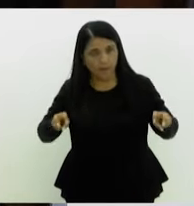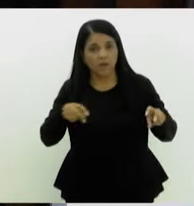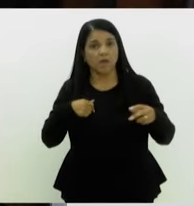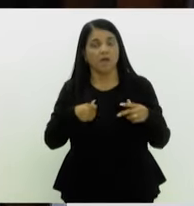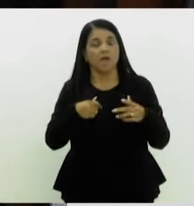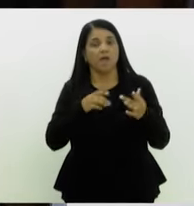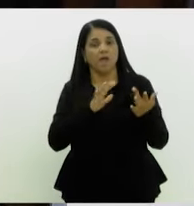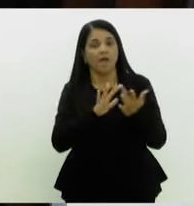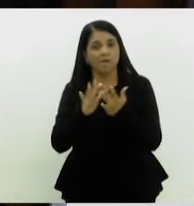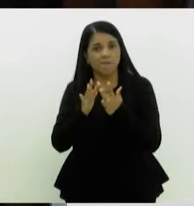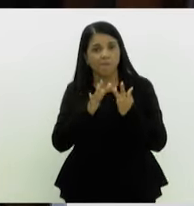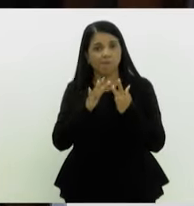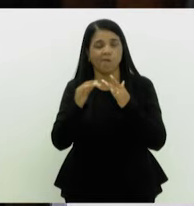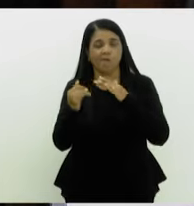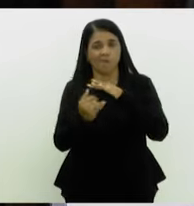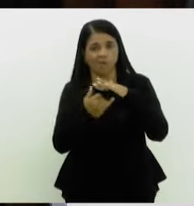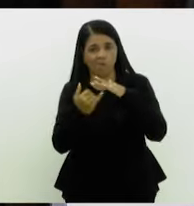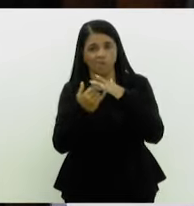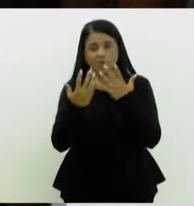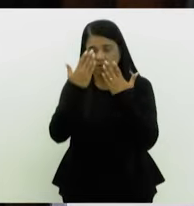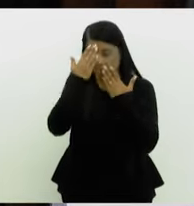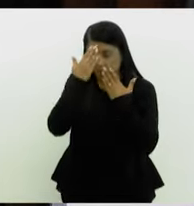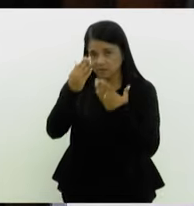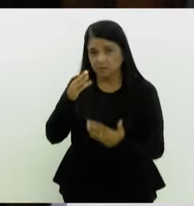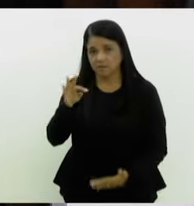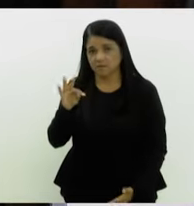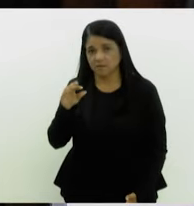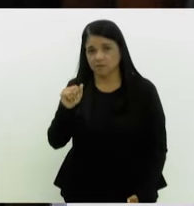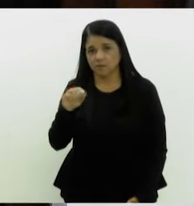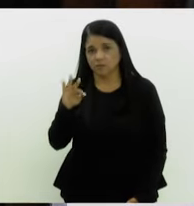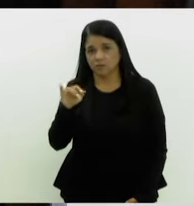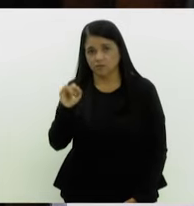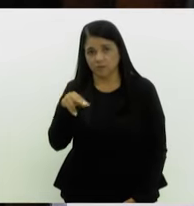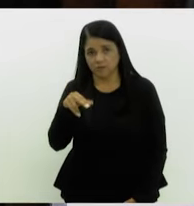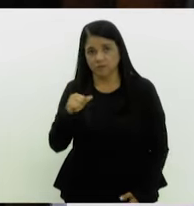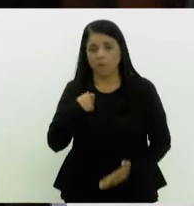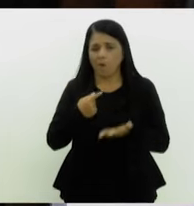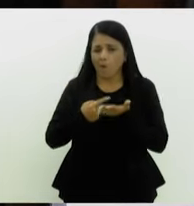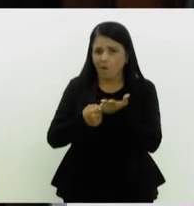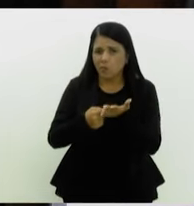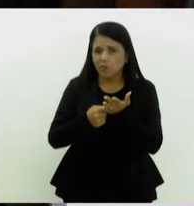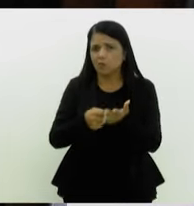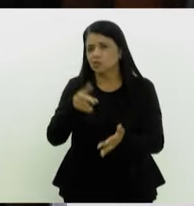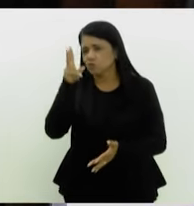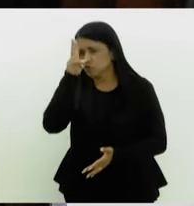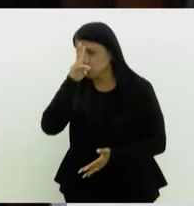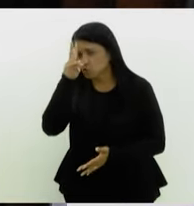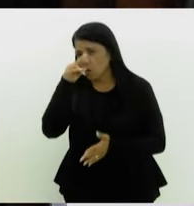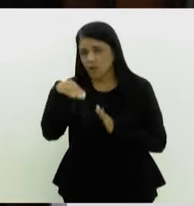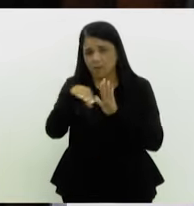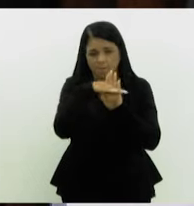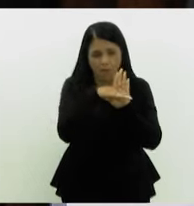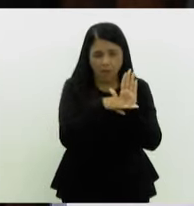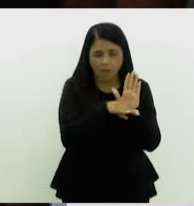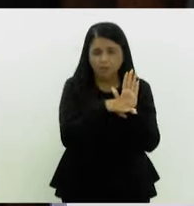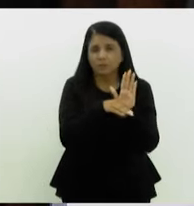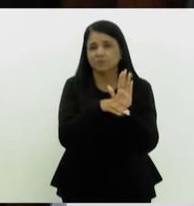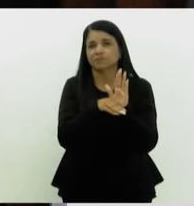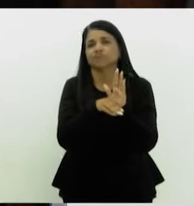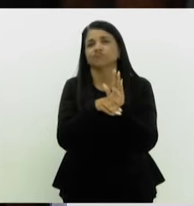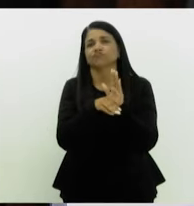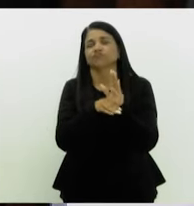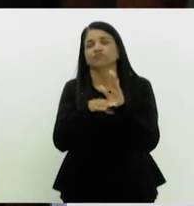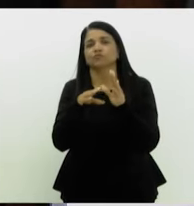queria até agradecer muito a Tatiana Porque foi assim em cima da hora mas o seu compromisso a sua história nessa pauta no Tribunal Regional